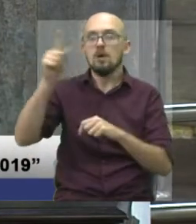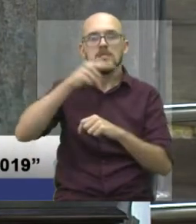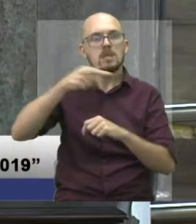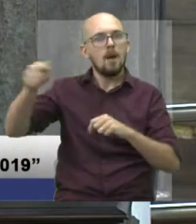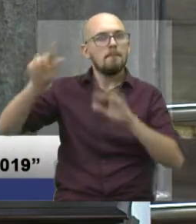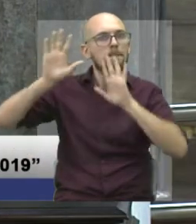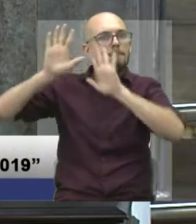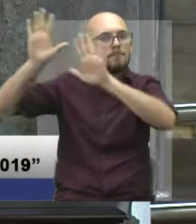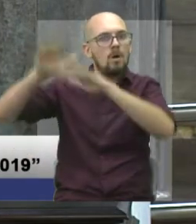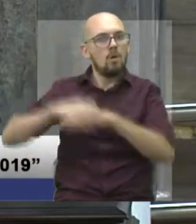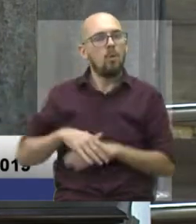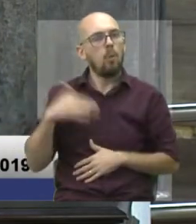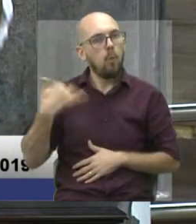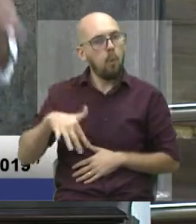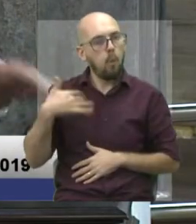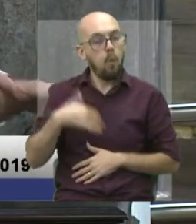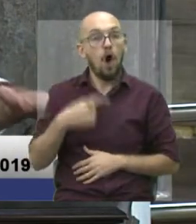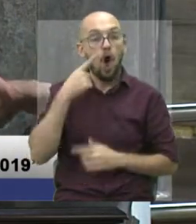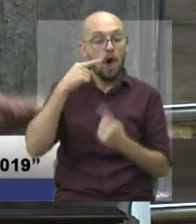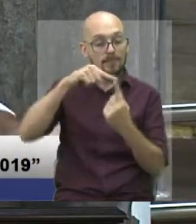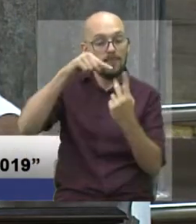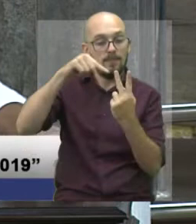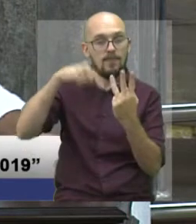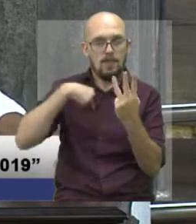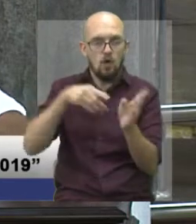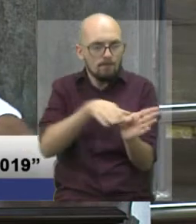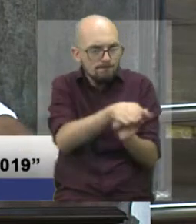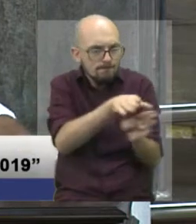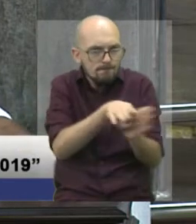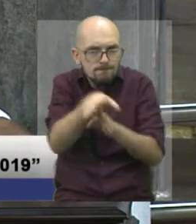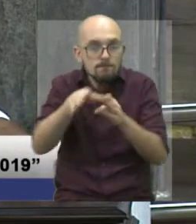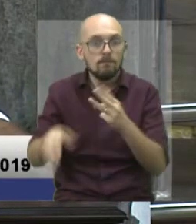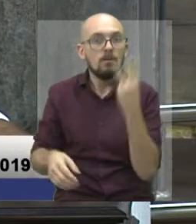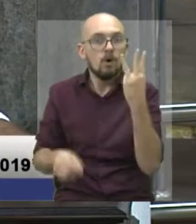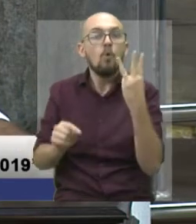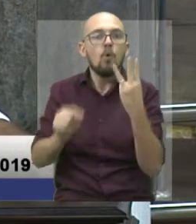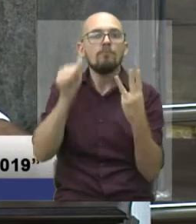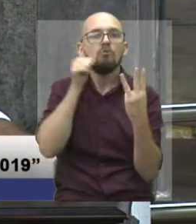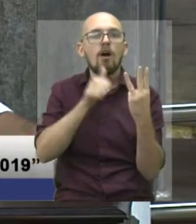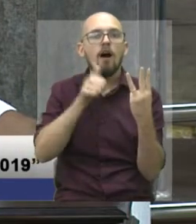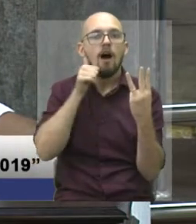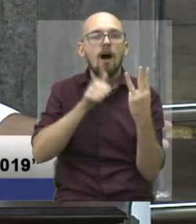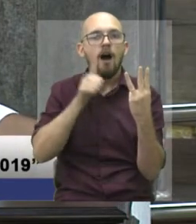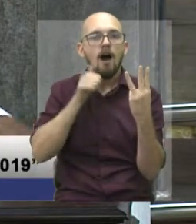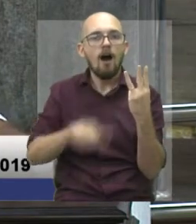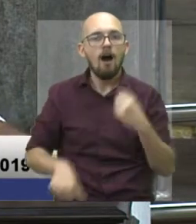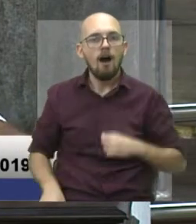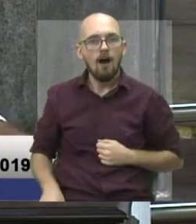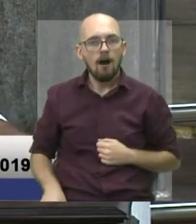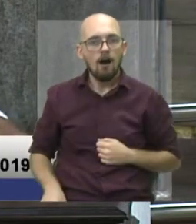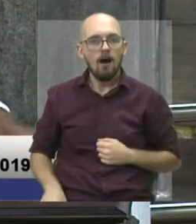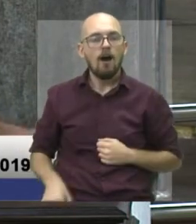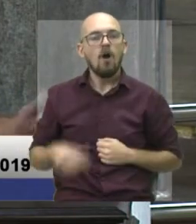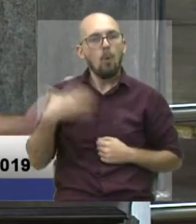oportunidade de orientá-los e que foram para Brasília, todos são mulheres. Olha só que interessante. Vivian,